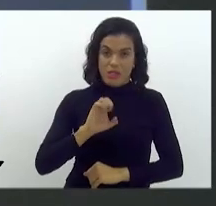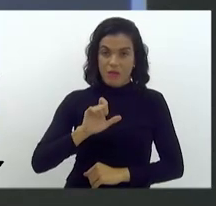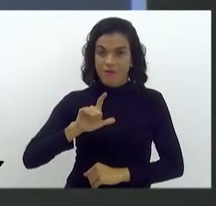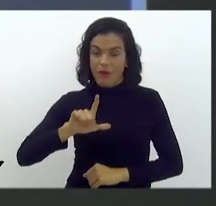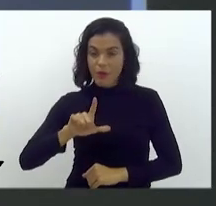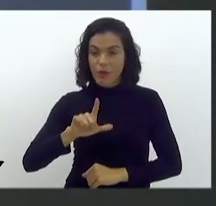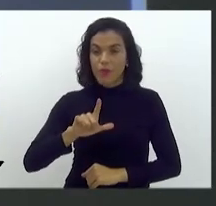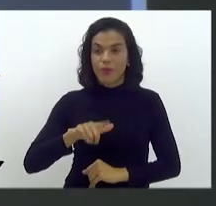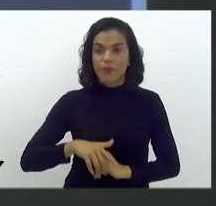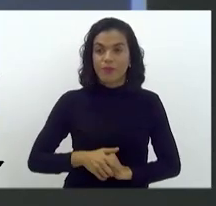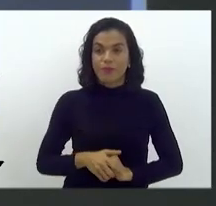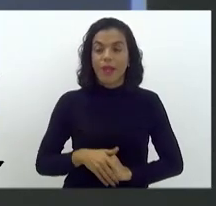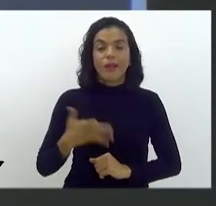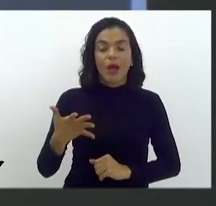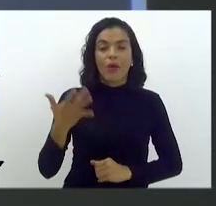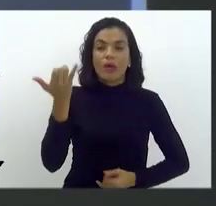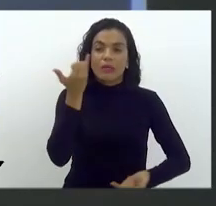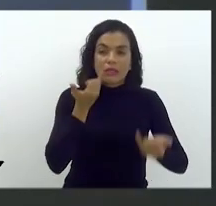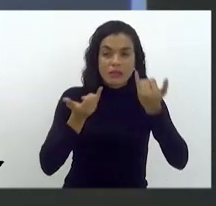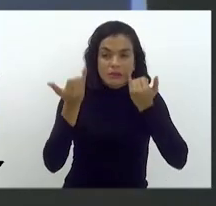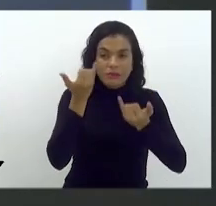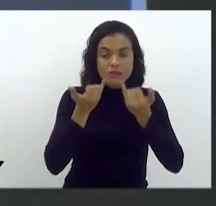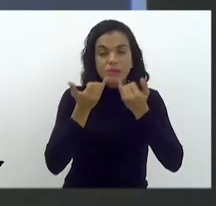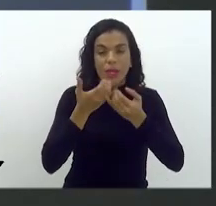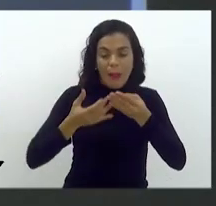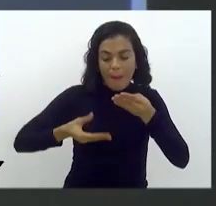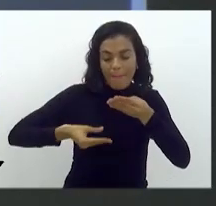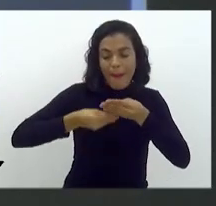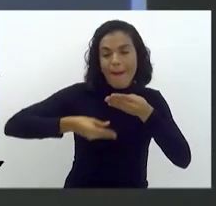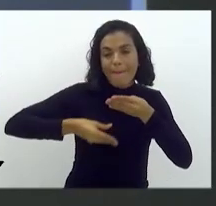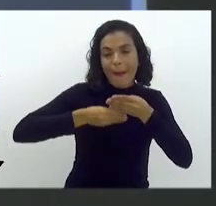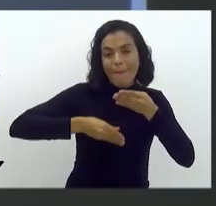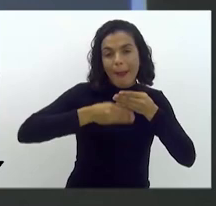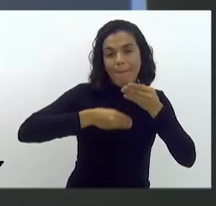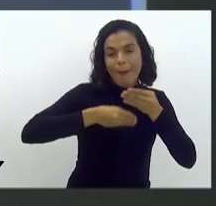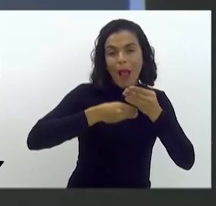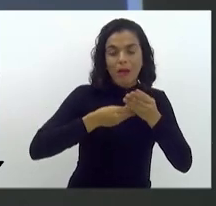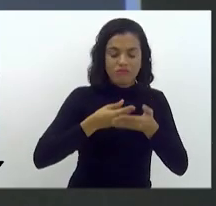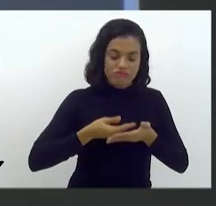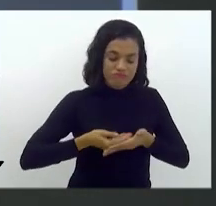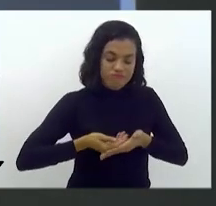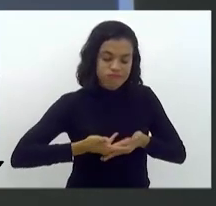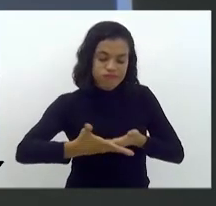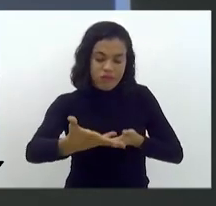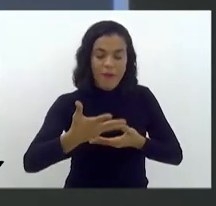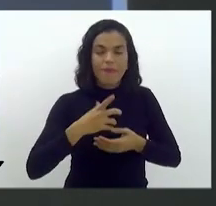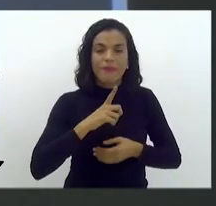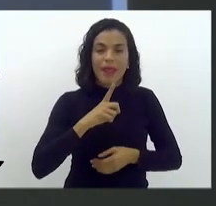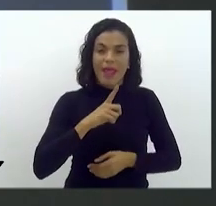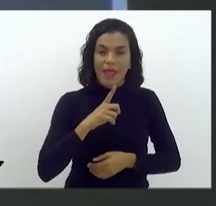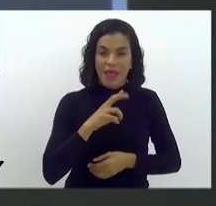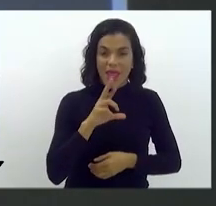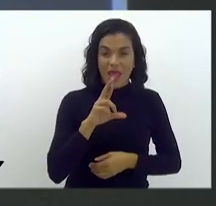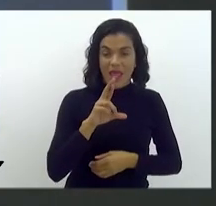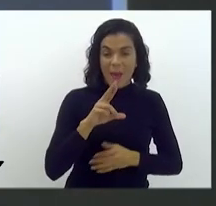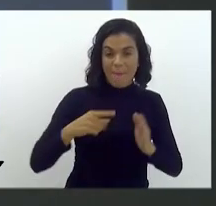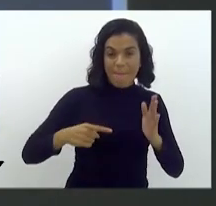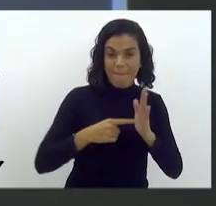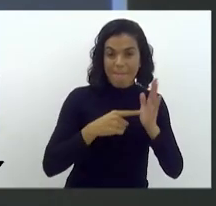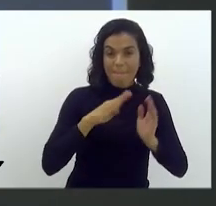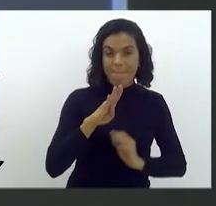dados né é baseado na motivação lá dentro do registro de ocorrência nós temos um campo motivação